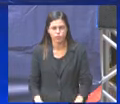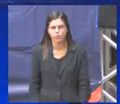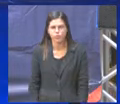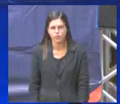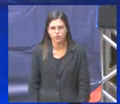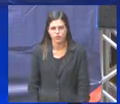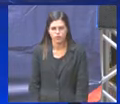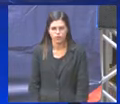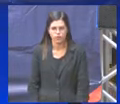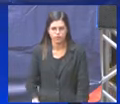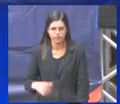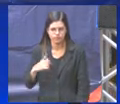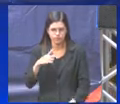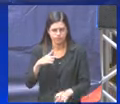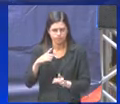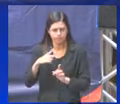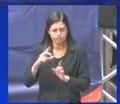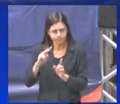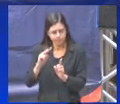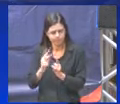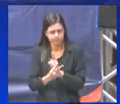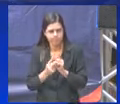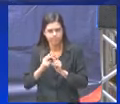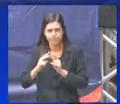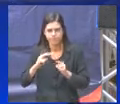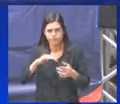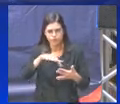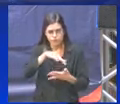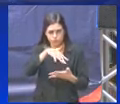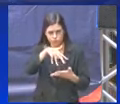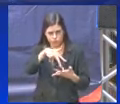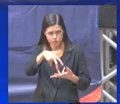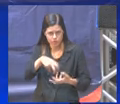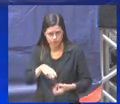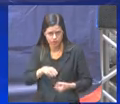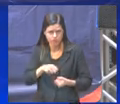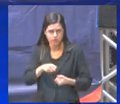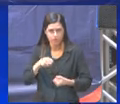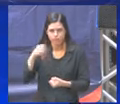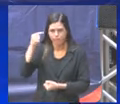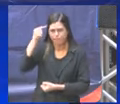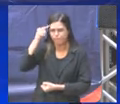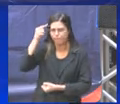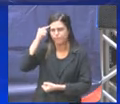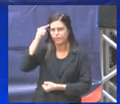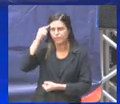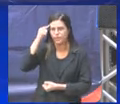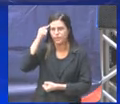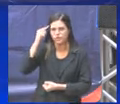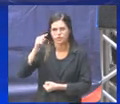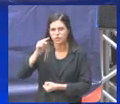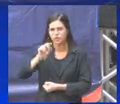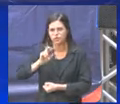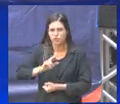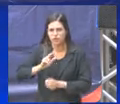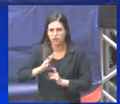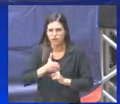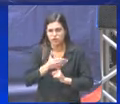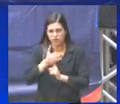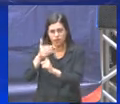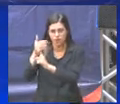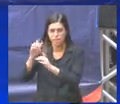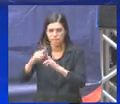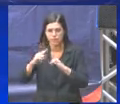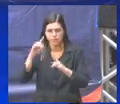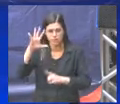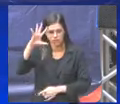você tem um olhar sustentável e você pensa em, não na tecnologia, mas